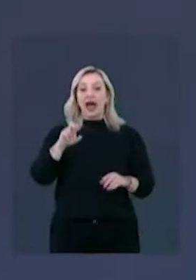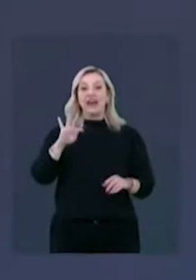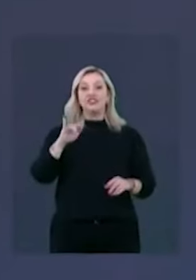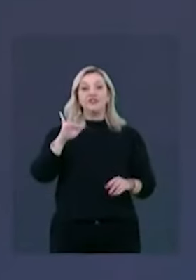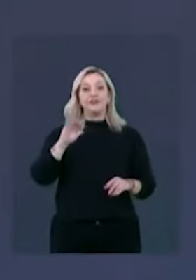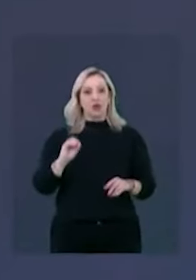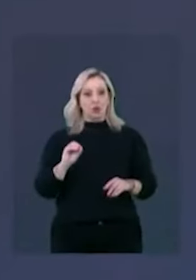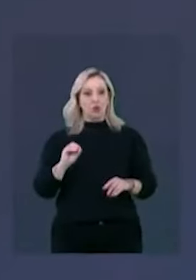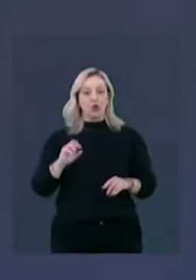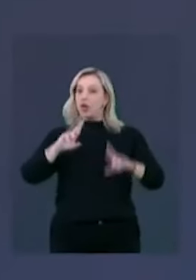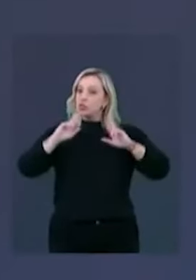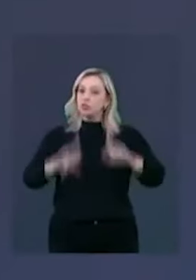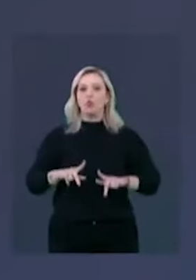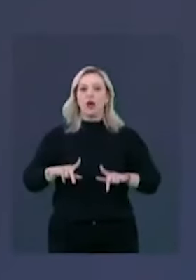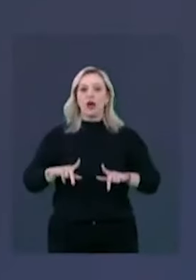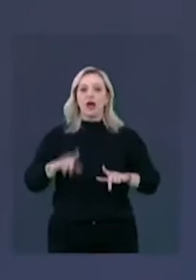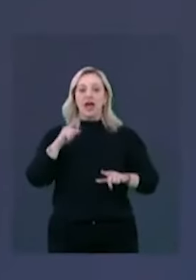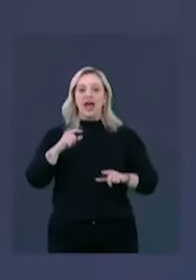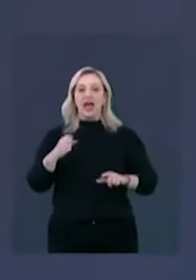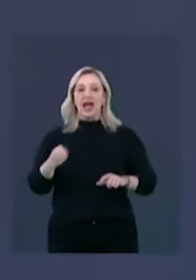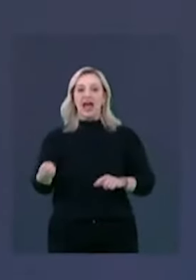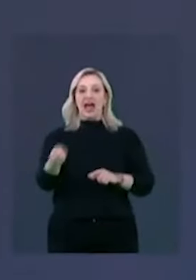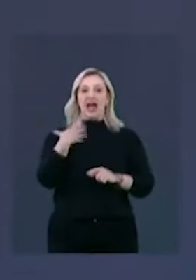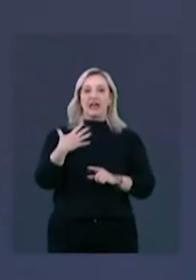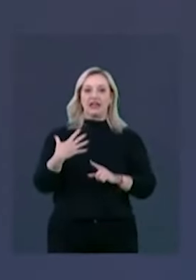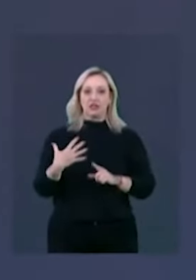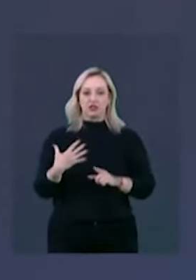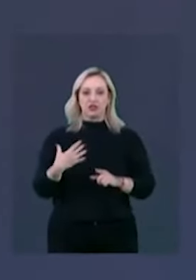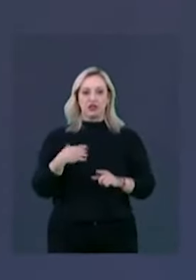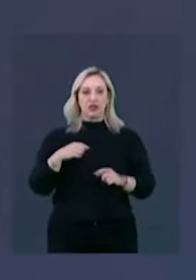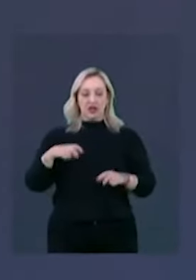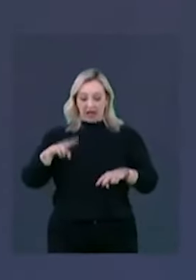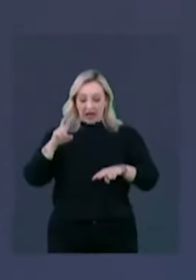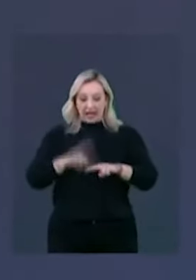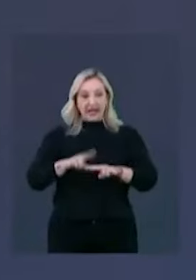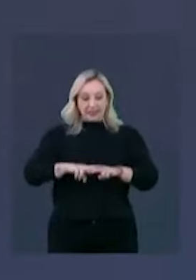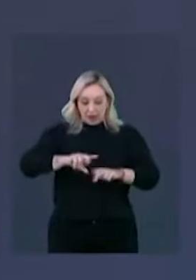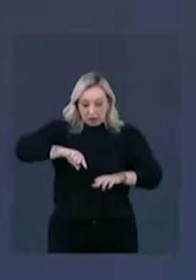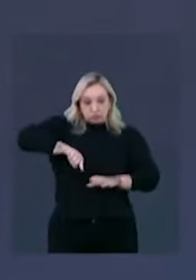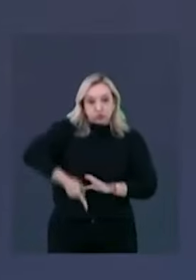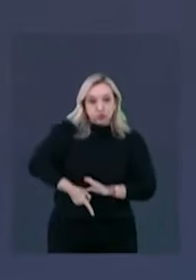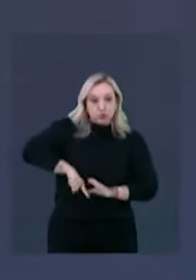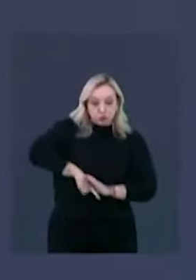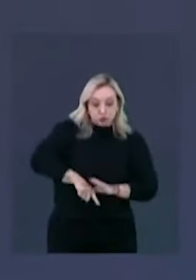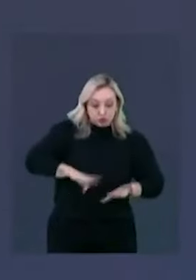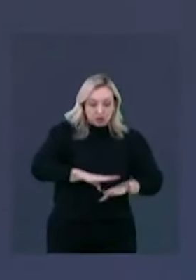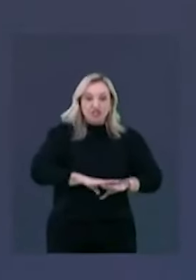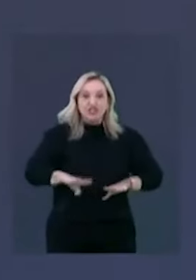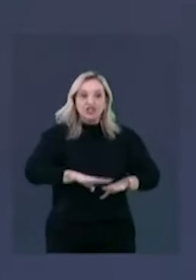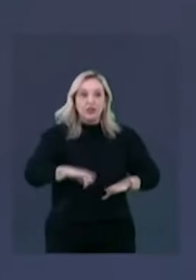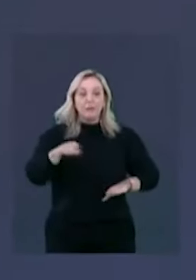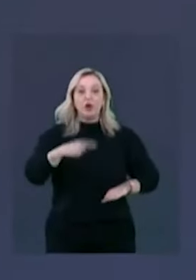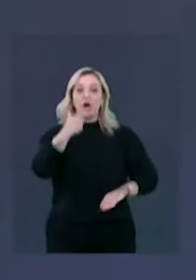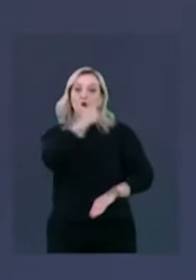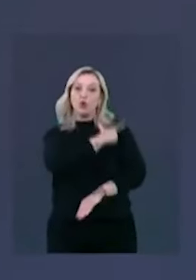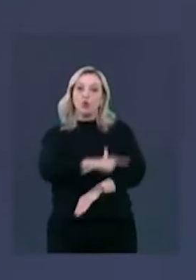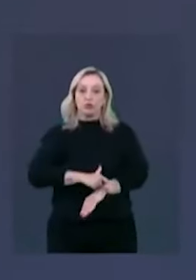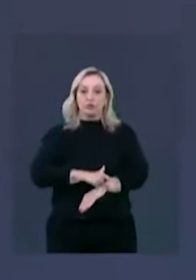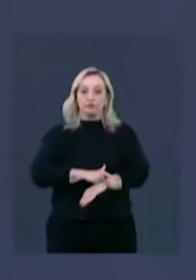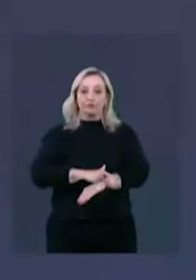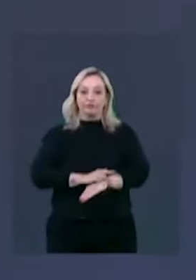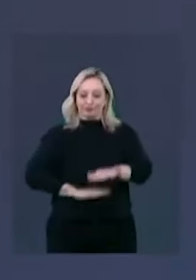ratifico que ele não é ele é um agressor e as cadeiras aqui foram parafusadas no chão porque ele teve comportamento